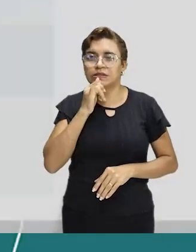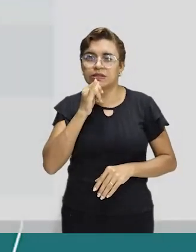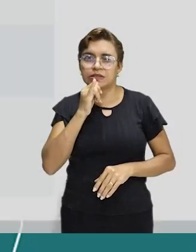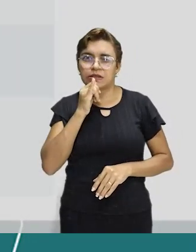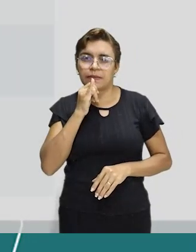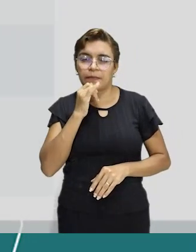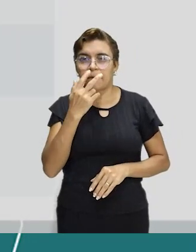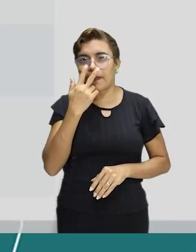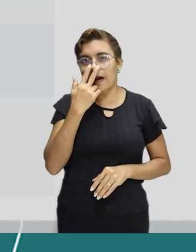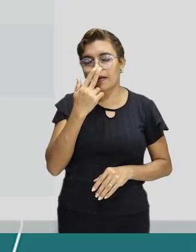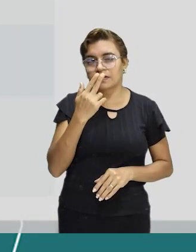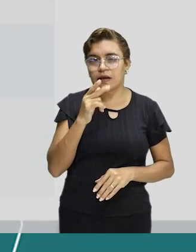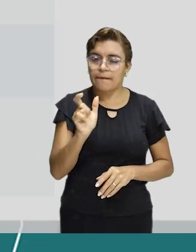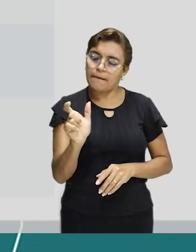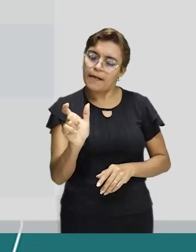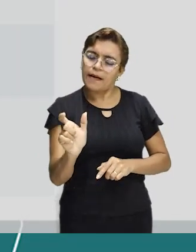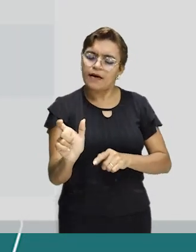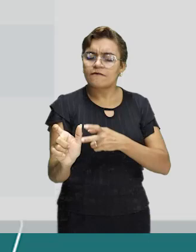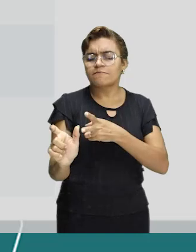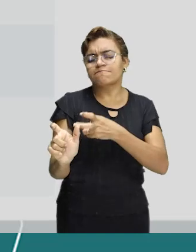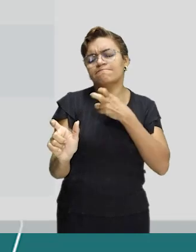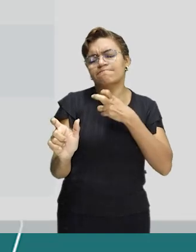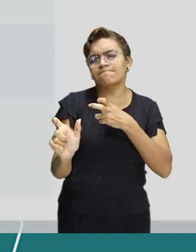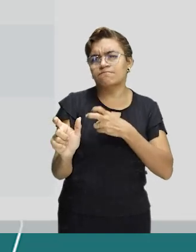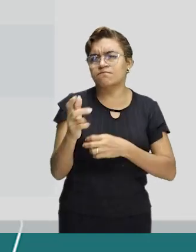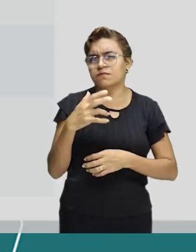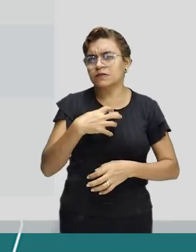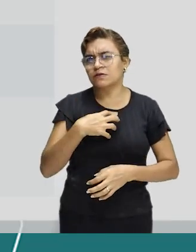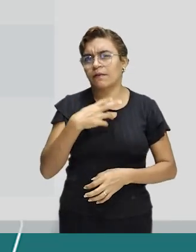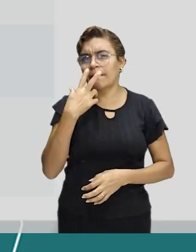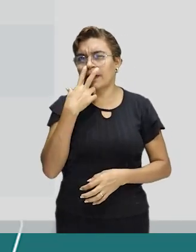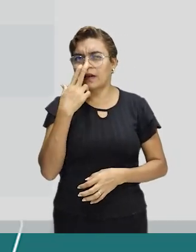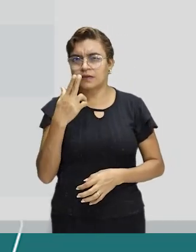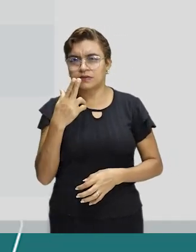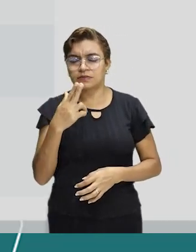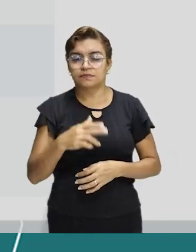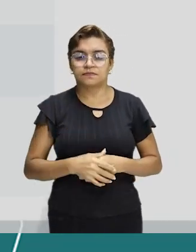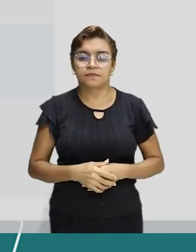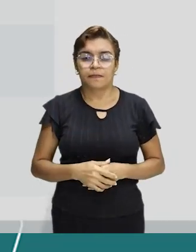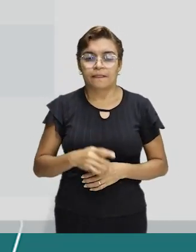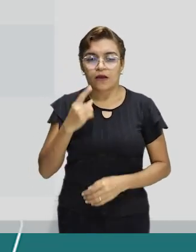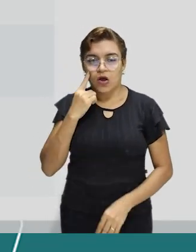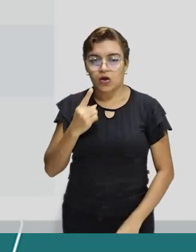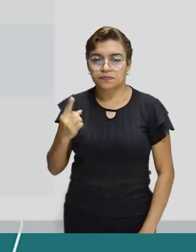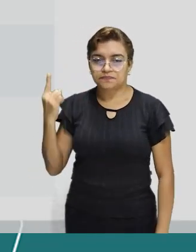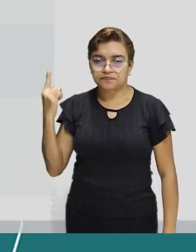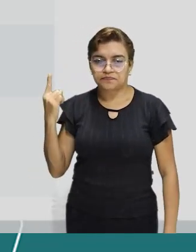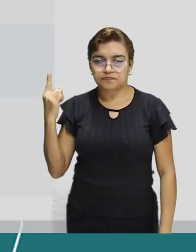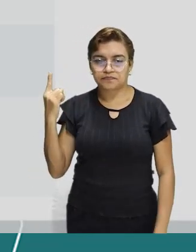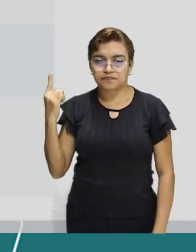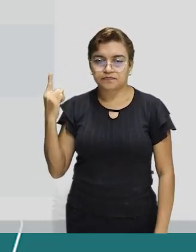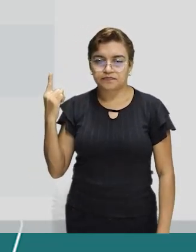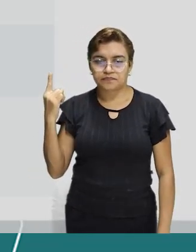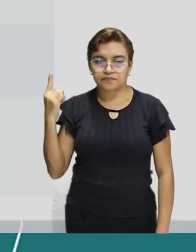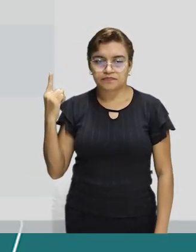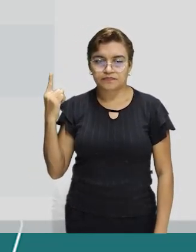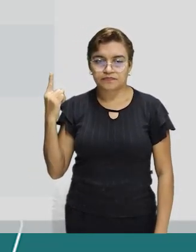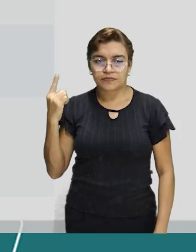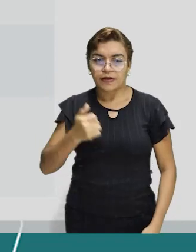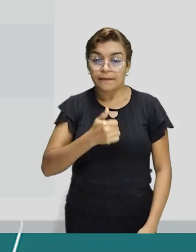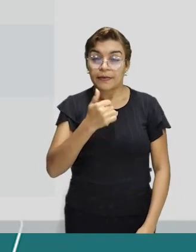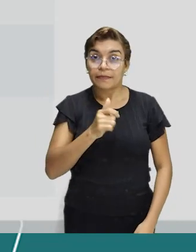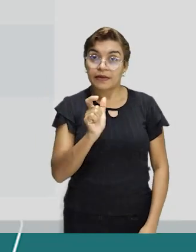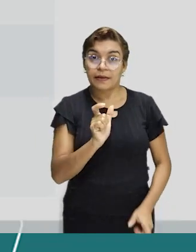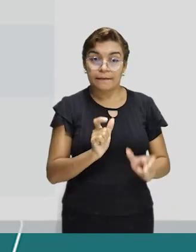sentido parecido do que o sentido divergente. Olha alguns exemplos. Costume significa fantasia,